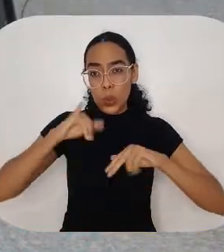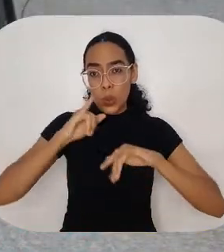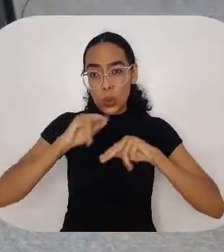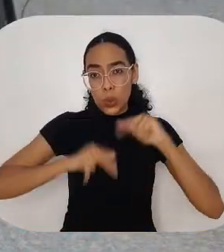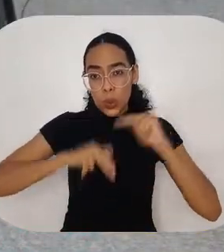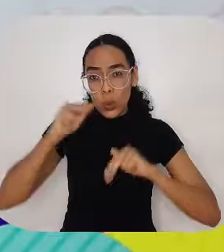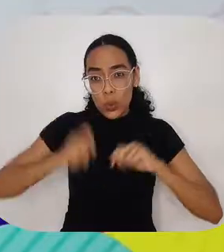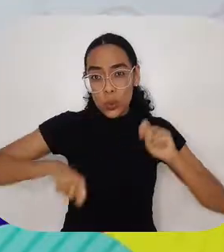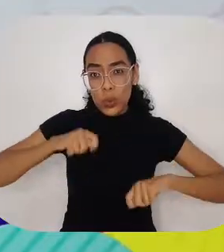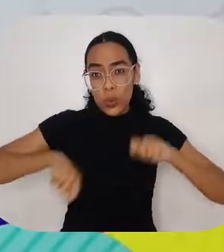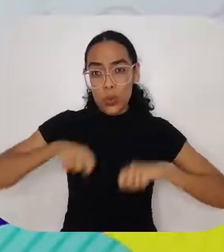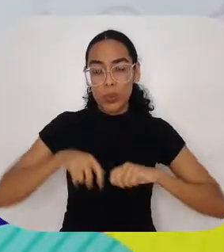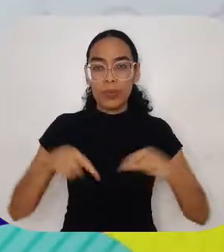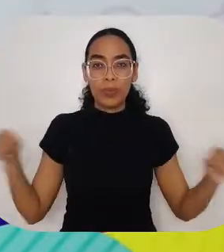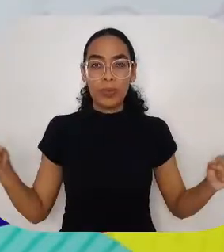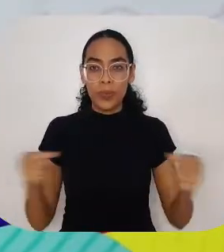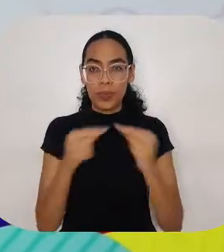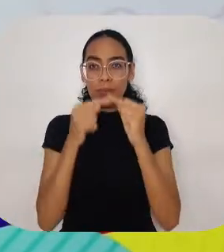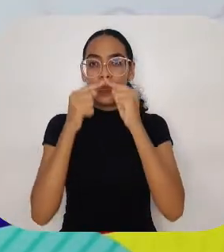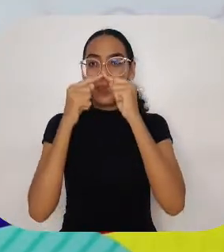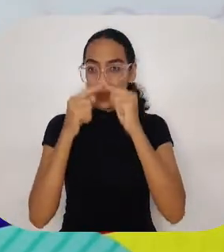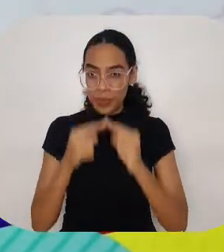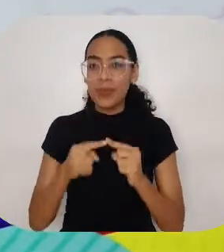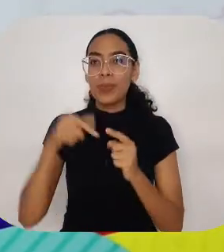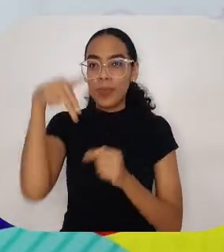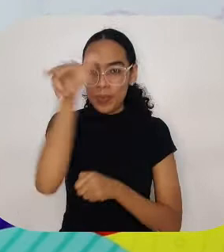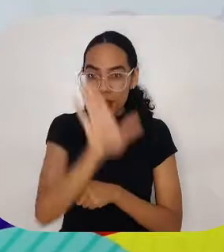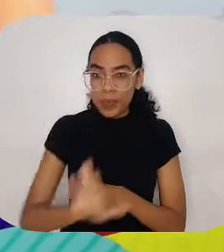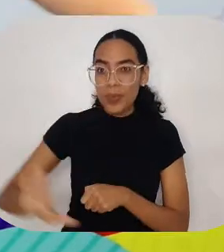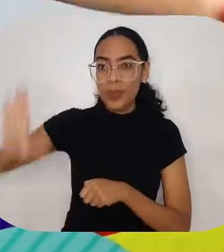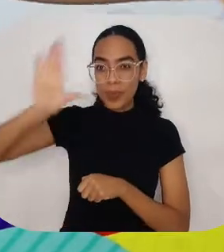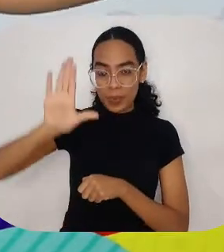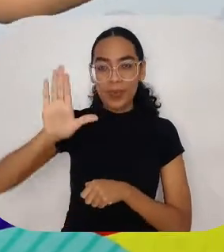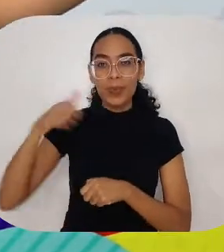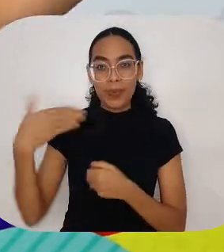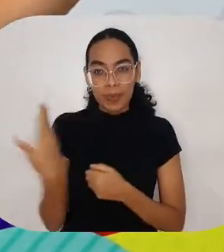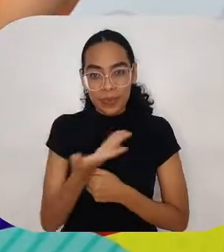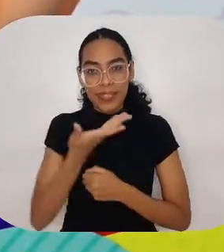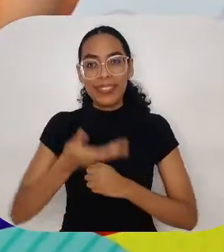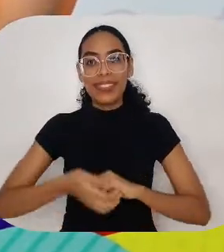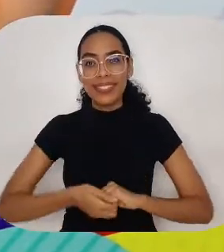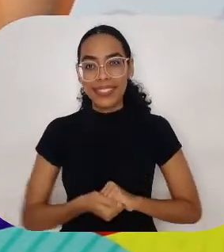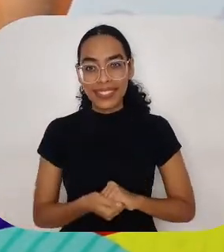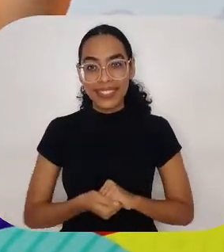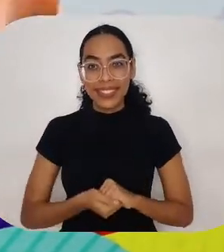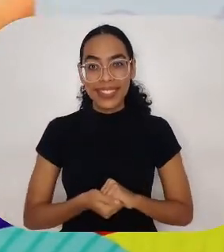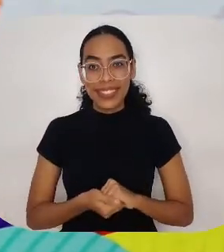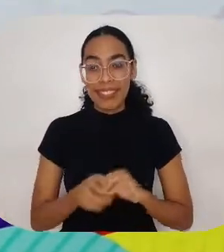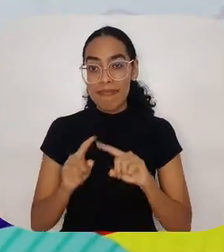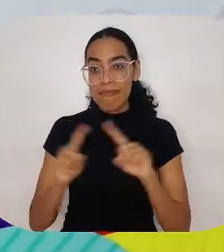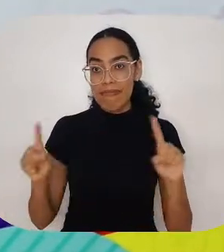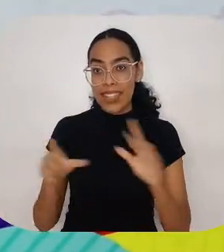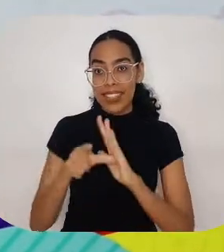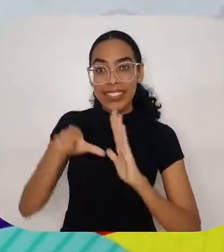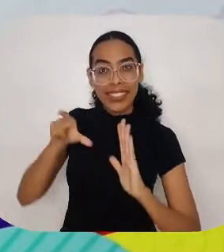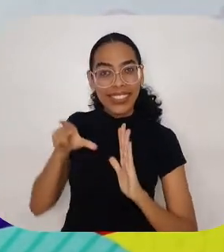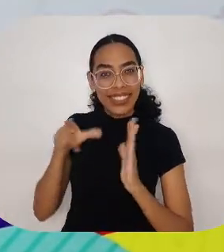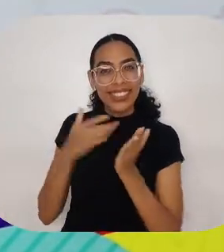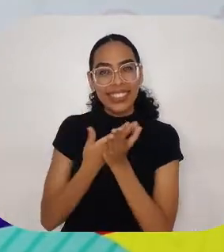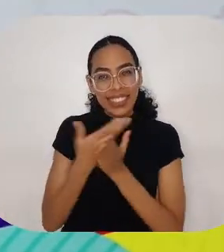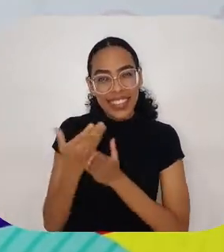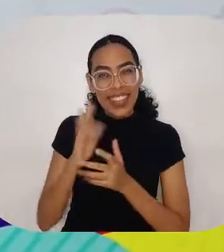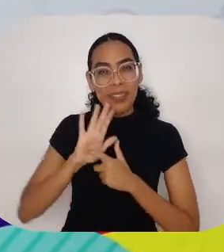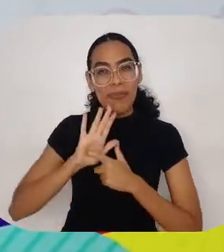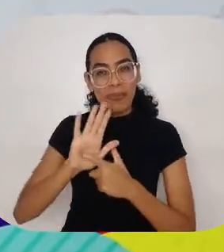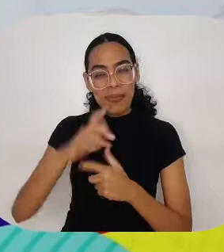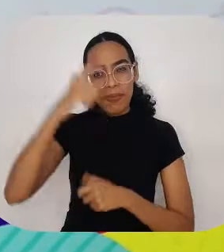João? Exatamente! O São João que tem tudo a ver com o nosso Nordeste. Mas antes, né, gente,